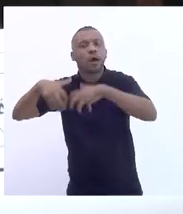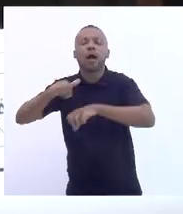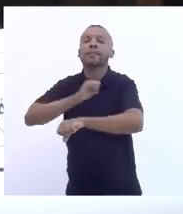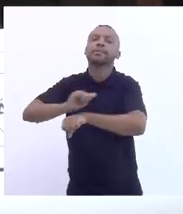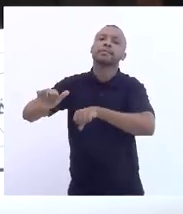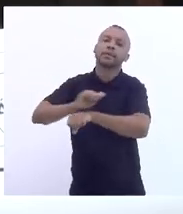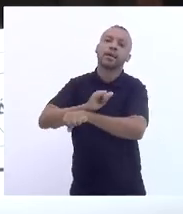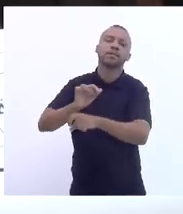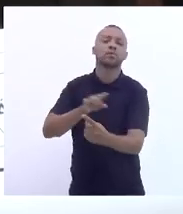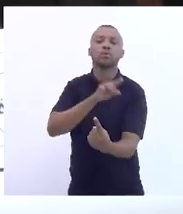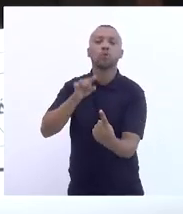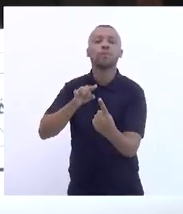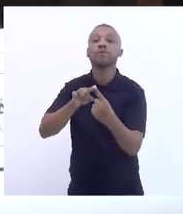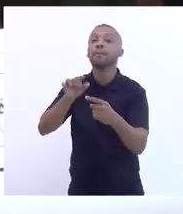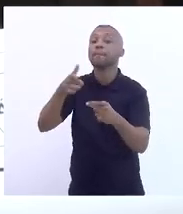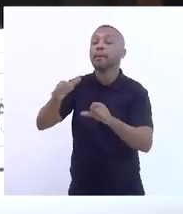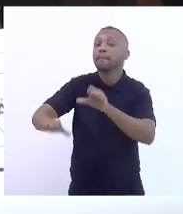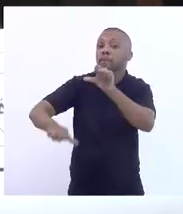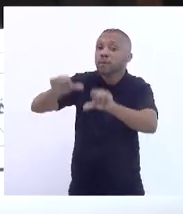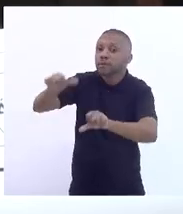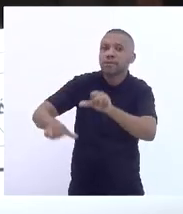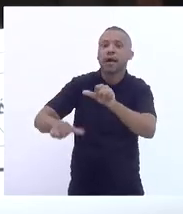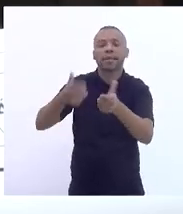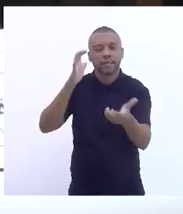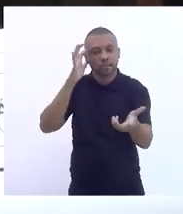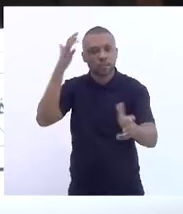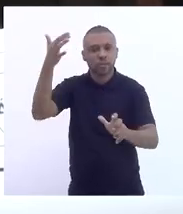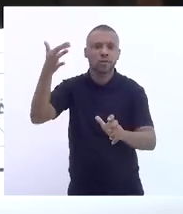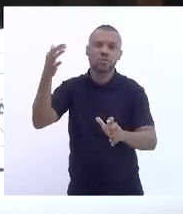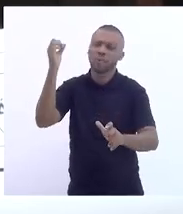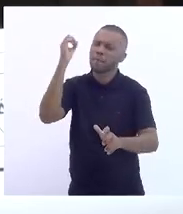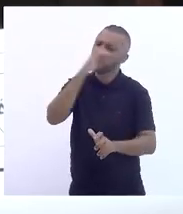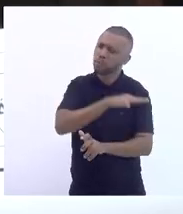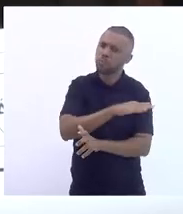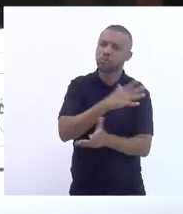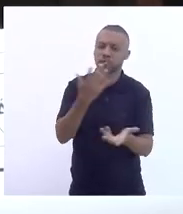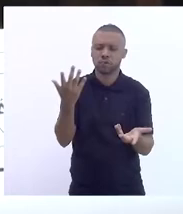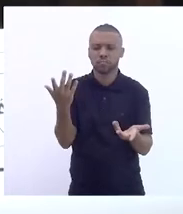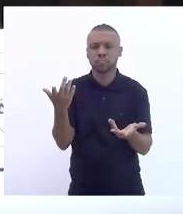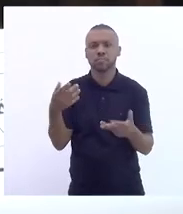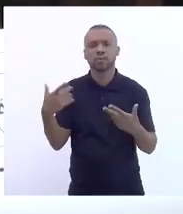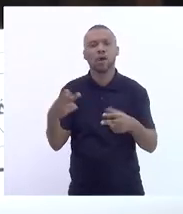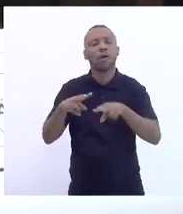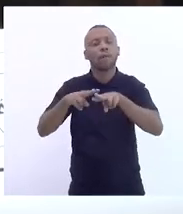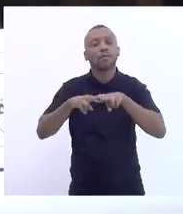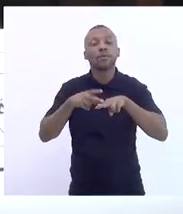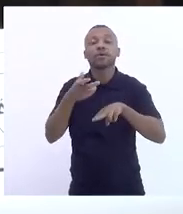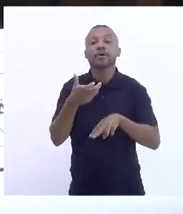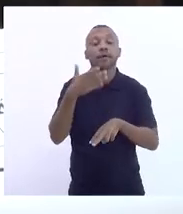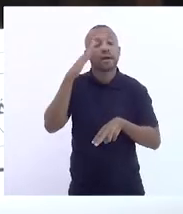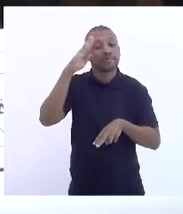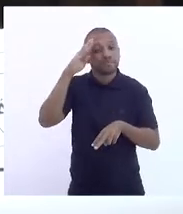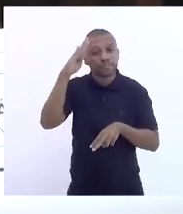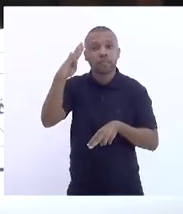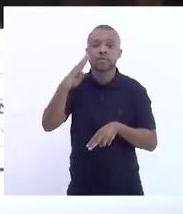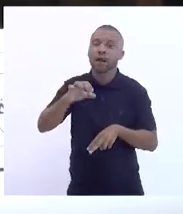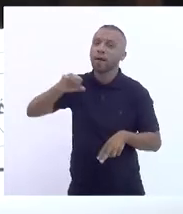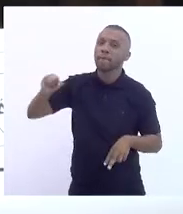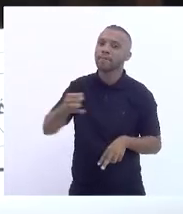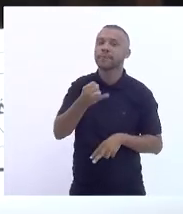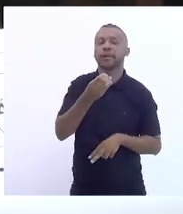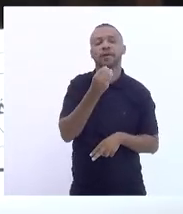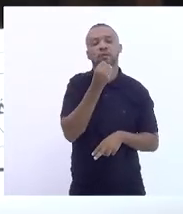para tentar modificar esse quadro dos tantas relações então diante disso eu queria sobretudo aproveitar esse espaço